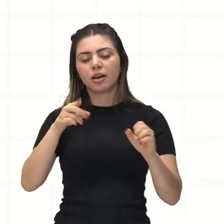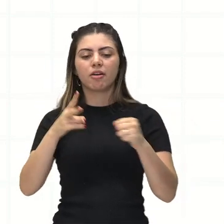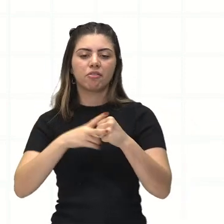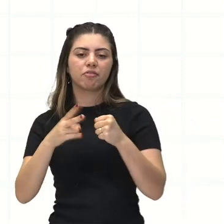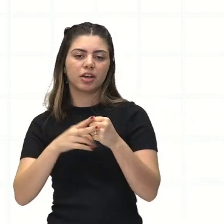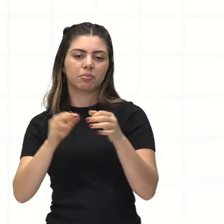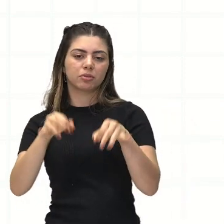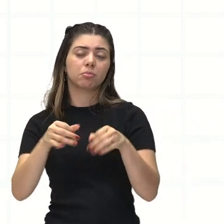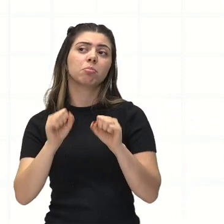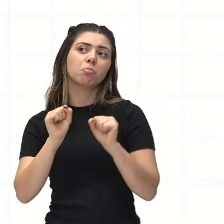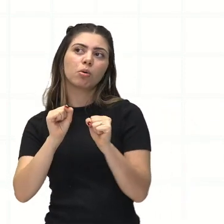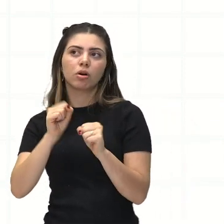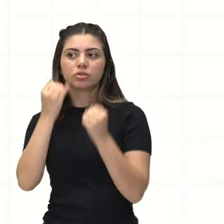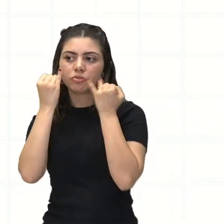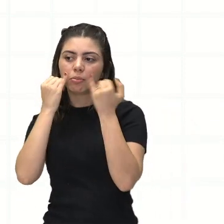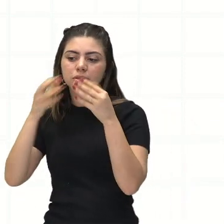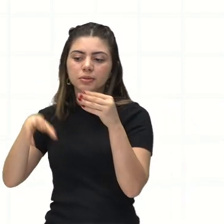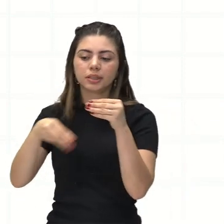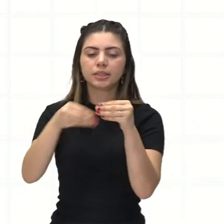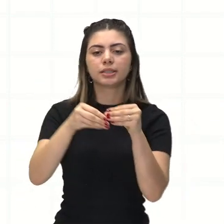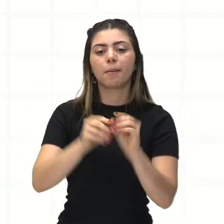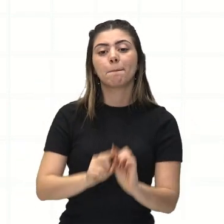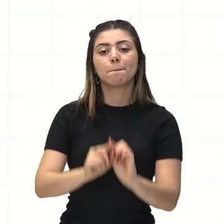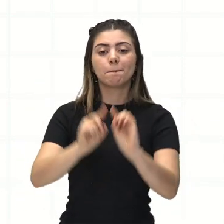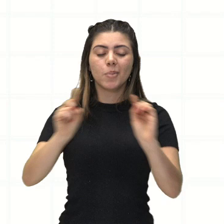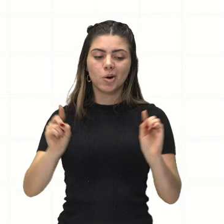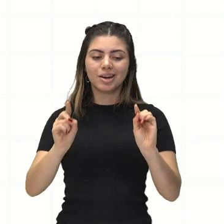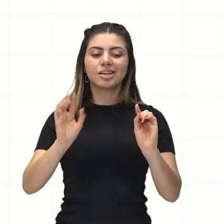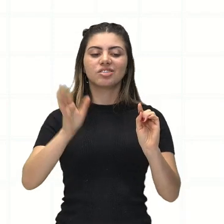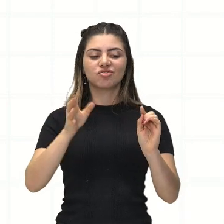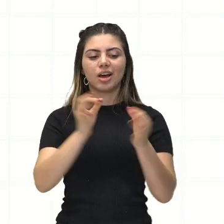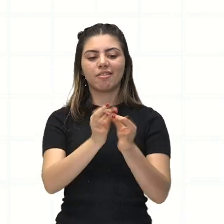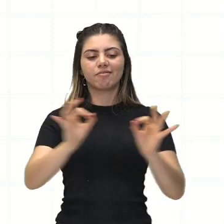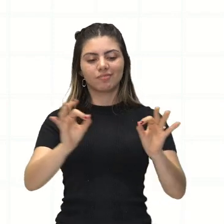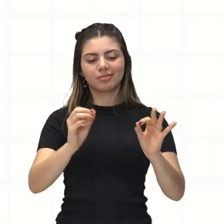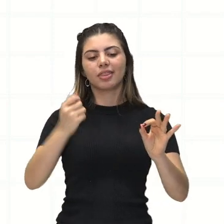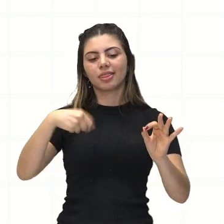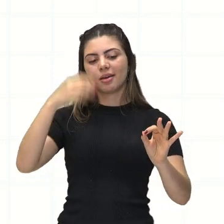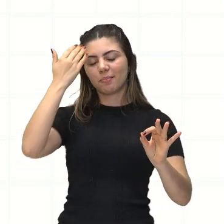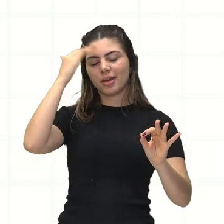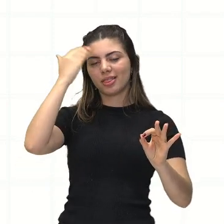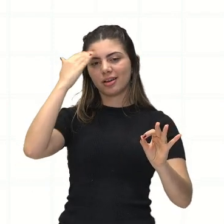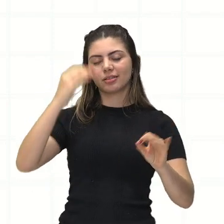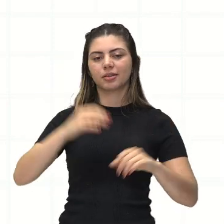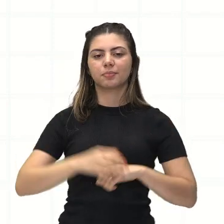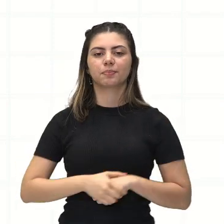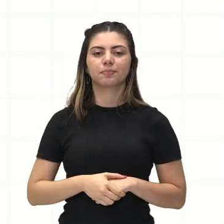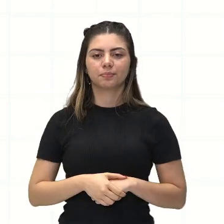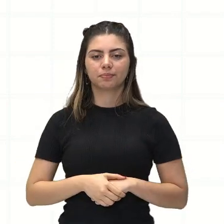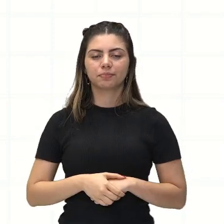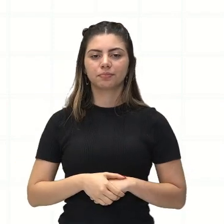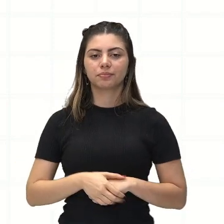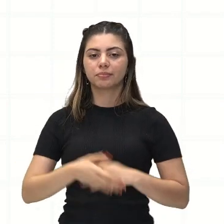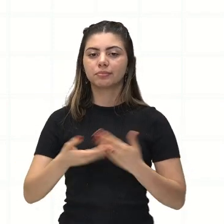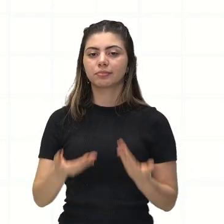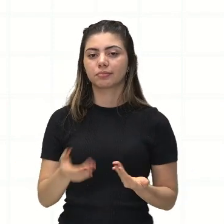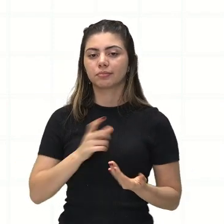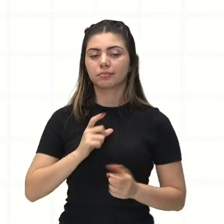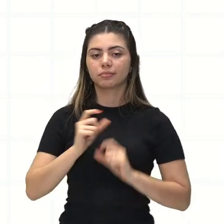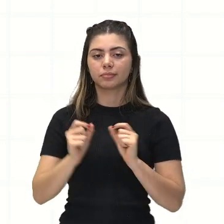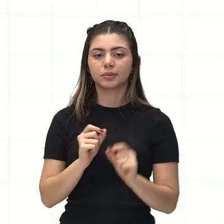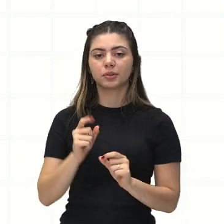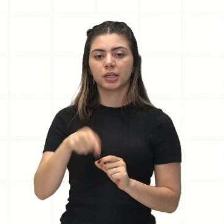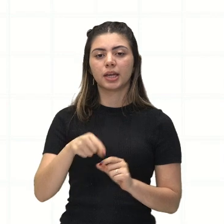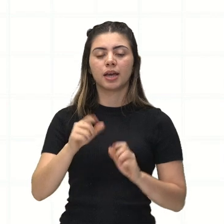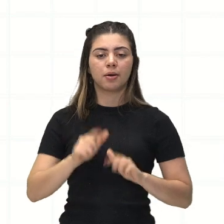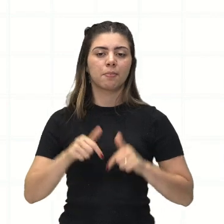acrescentar informações sim, mas ele em si já traz toda essa carga semântica completa. Então, ele vai expressar um estado ou uma